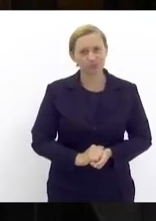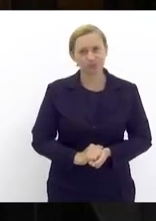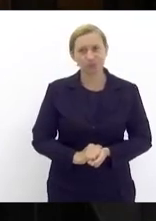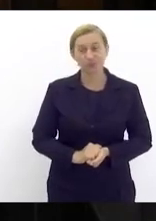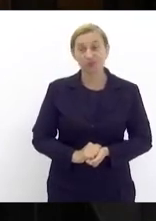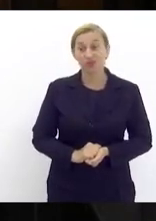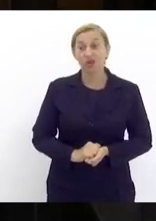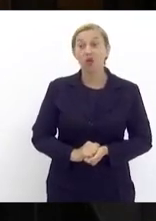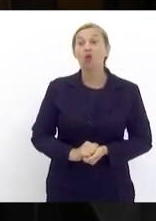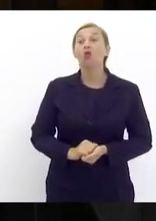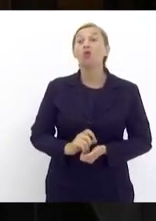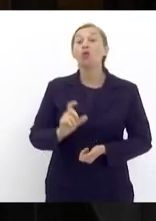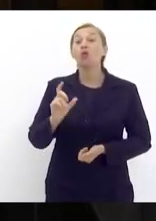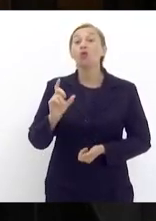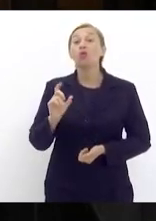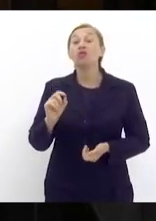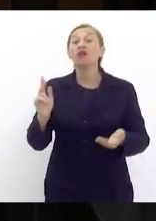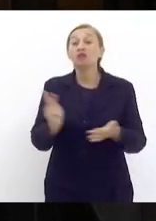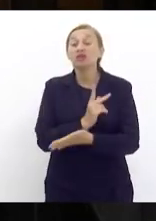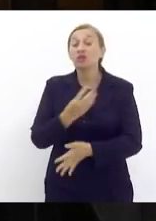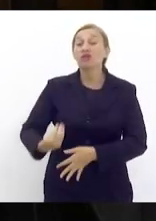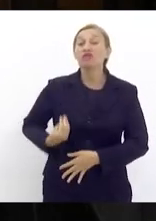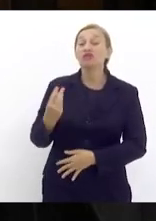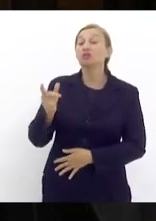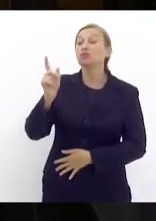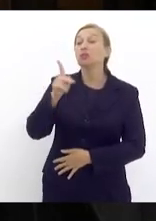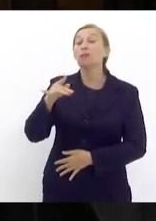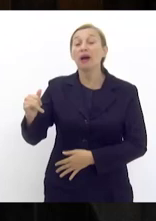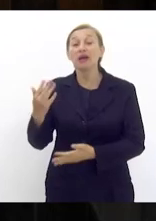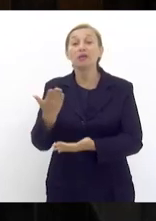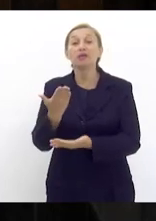O que vai ser da vida desses pais agora?